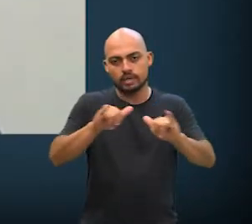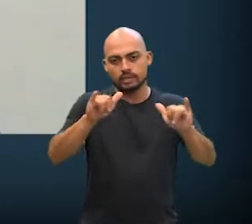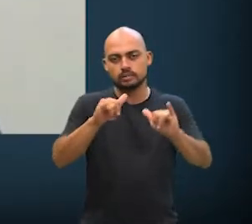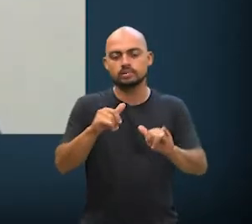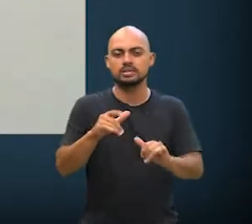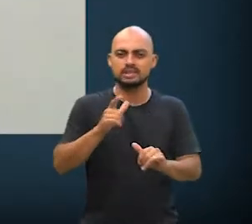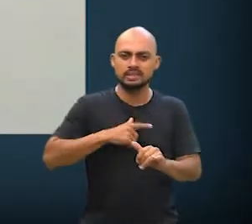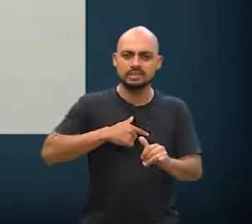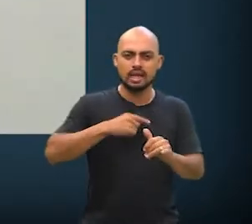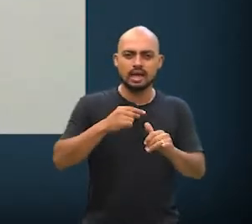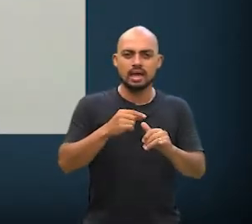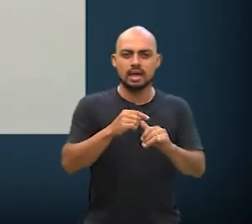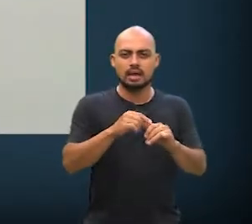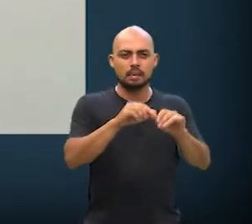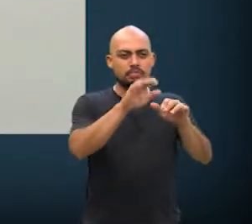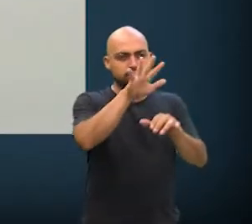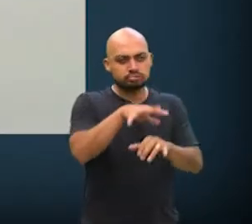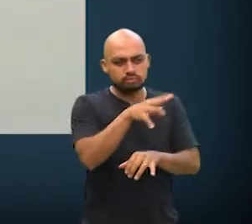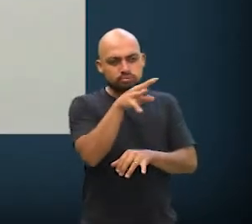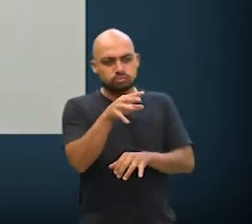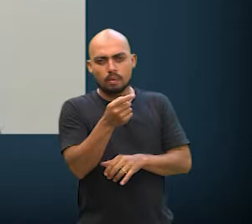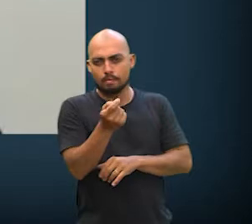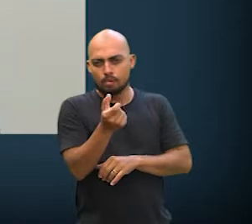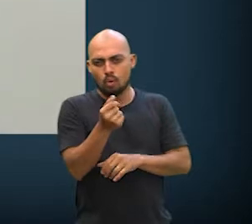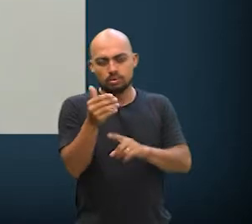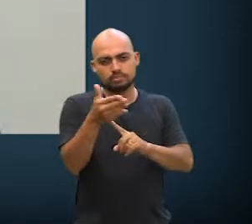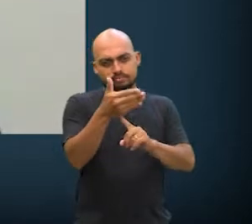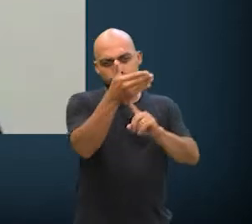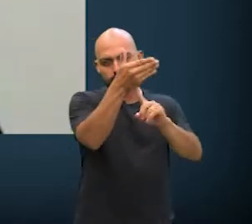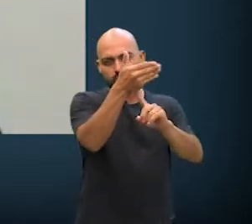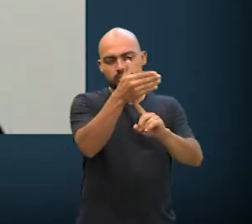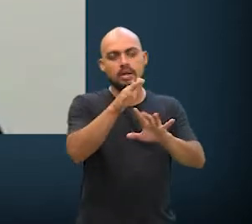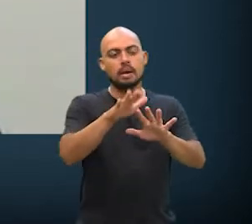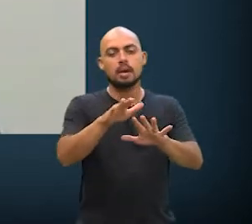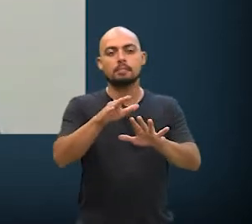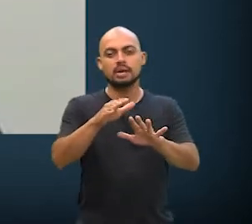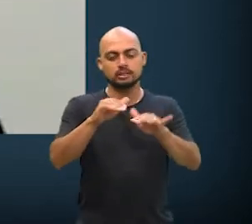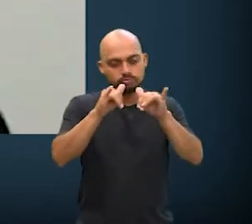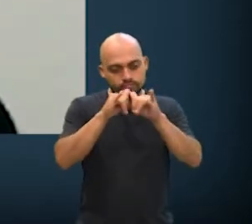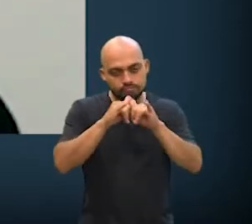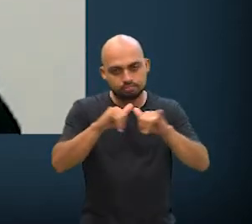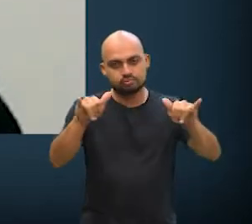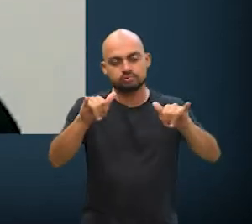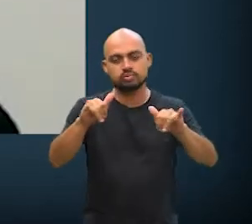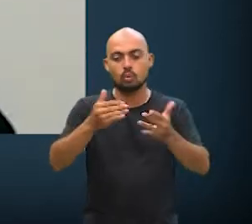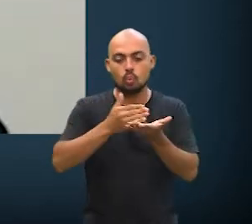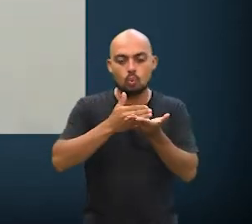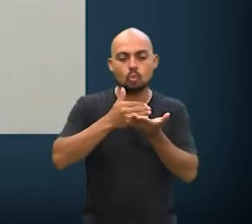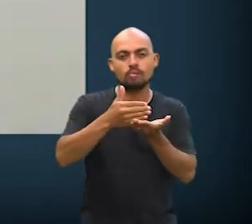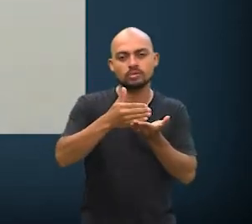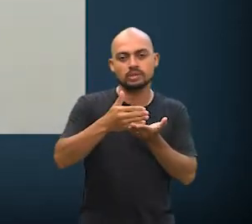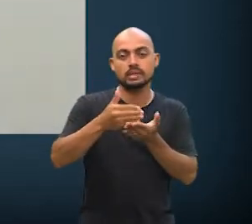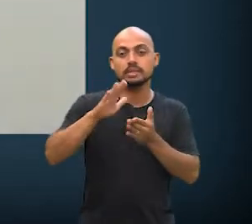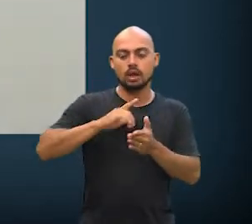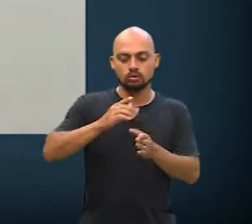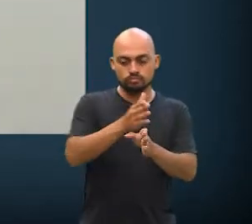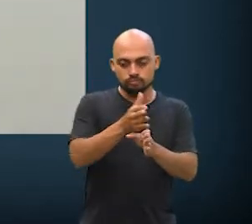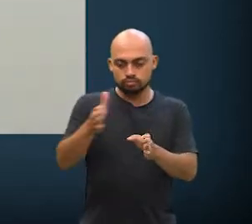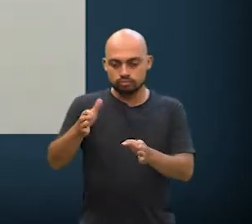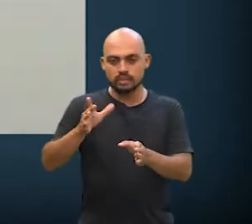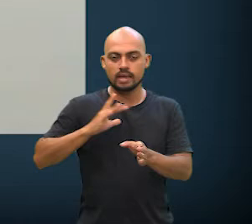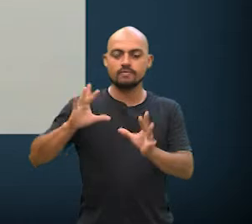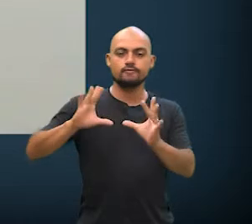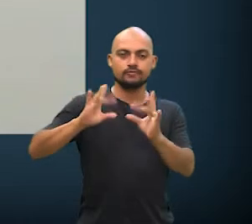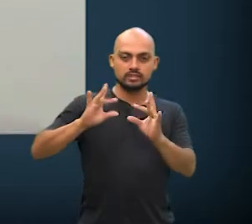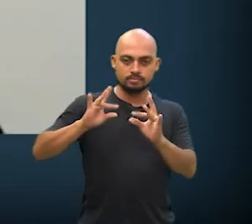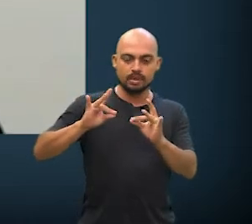poucas funcionalidades, ainda com poucas tecnologias, mas que você vai validar aquela ideia no mercado. E nesse período a gente recebeu diversos feedbacks, a gente recebeu